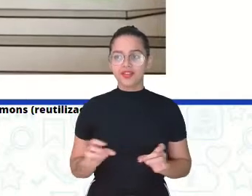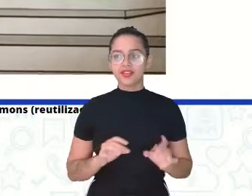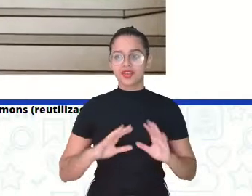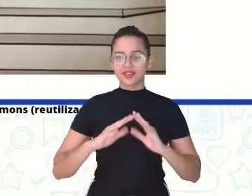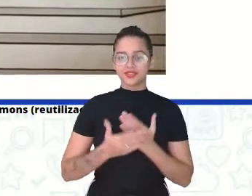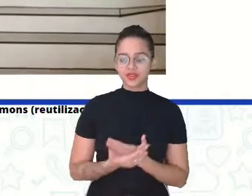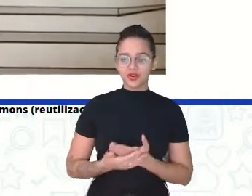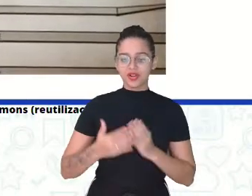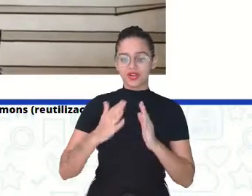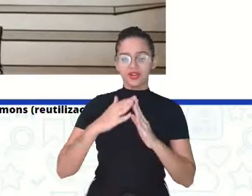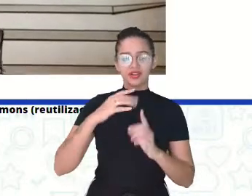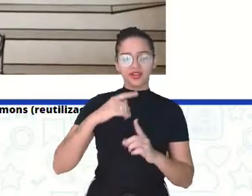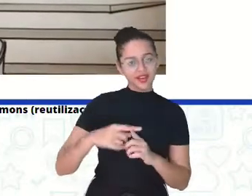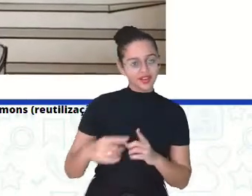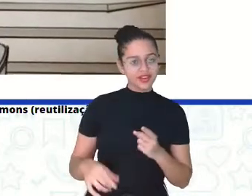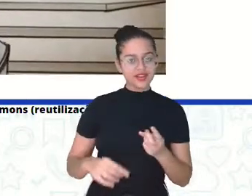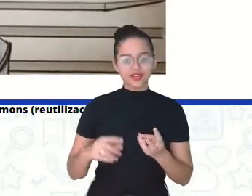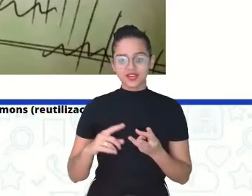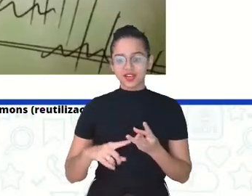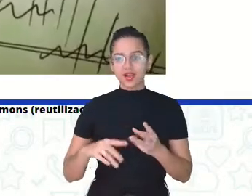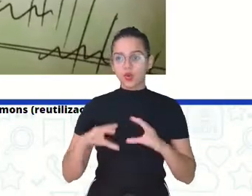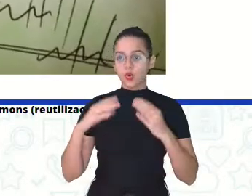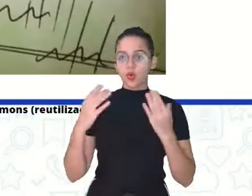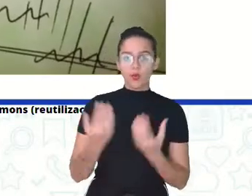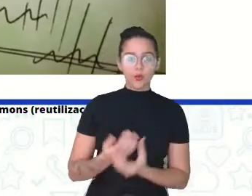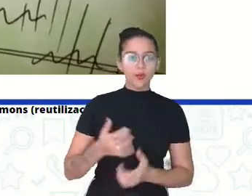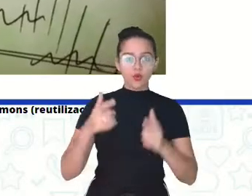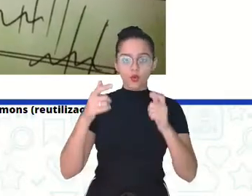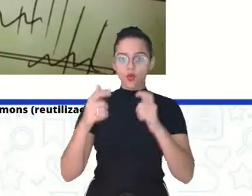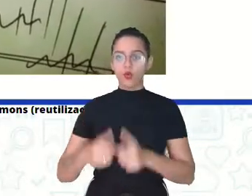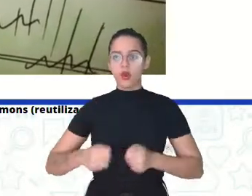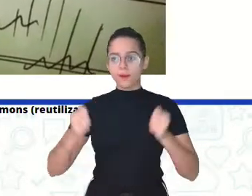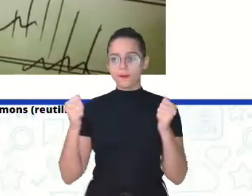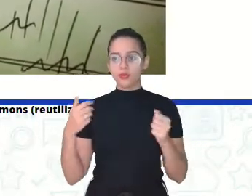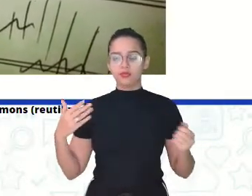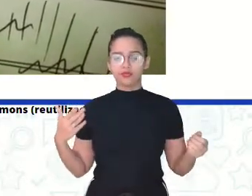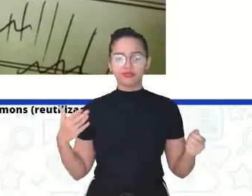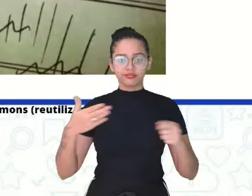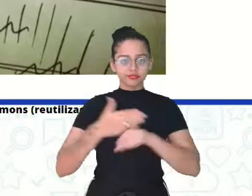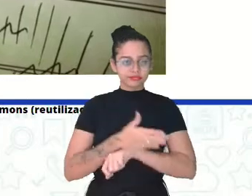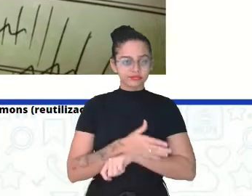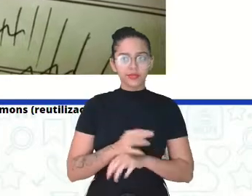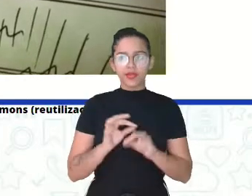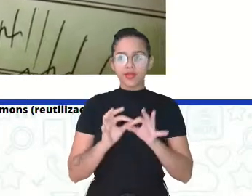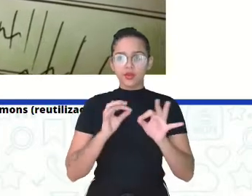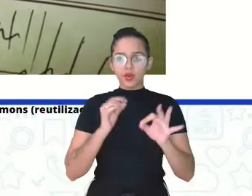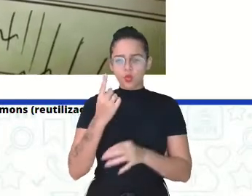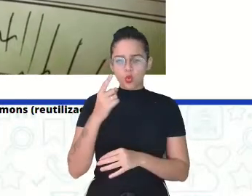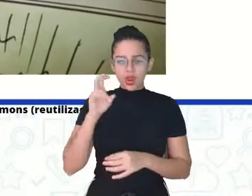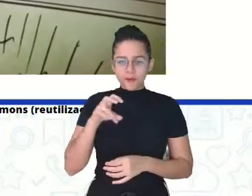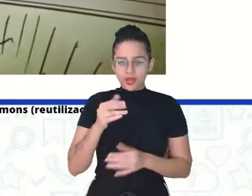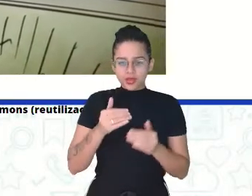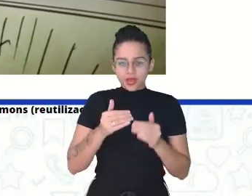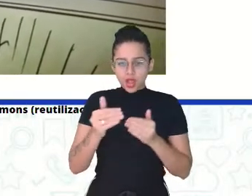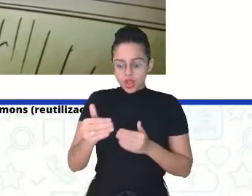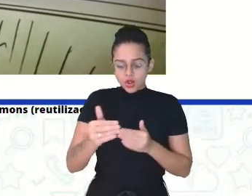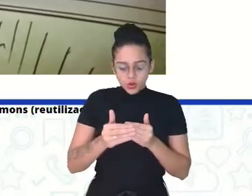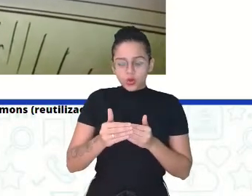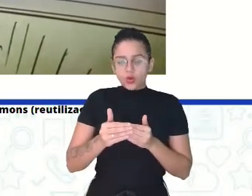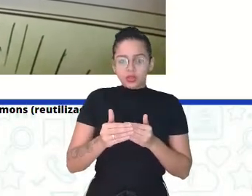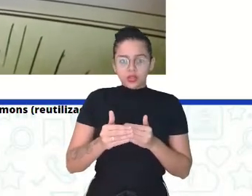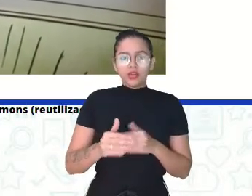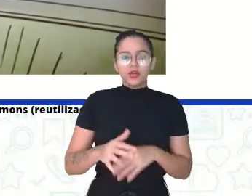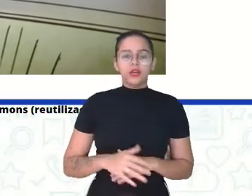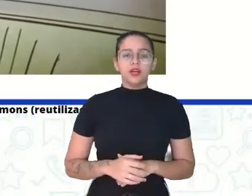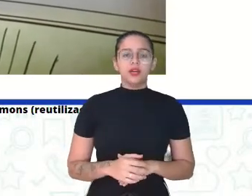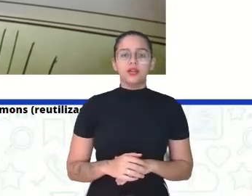escolas, igrejas de bairro, clubes, lugares que podem ser acessados à distância de uma caminhada curta. Segundo Lúcio